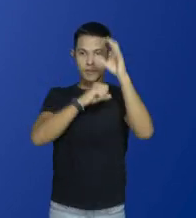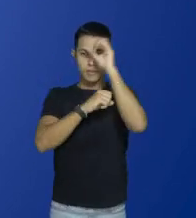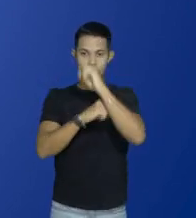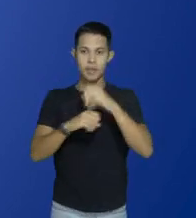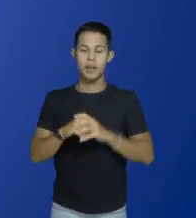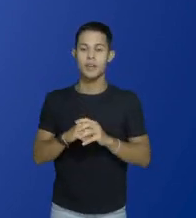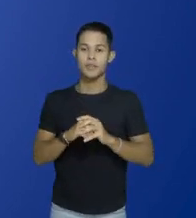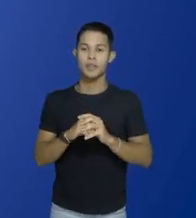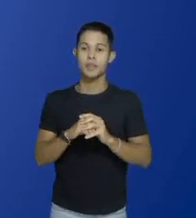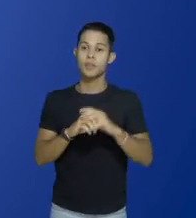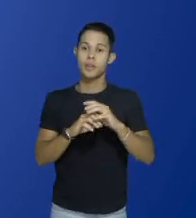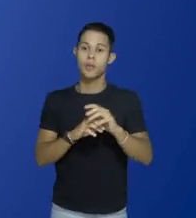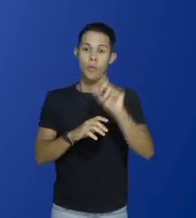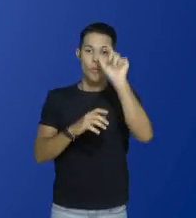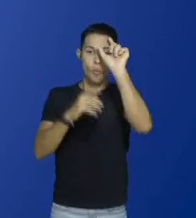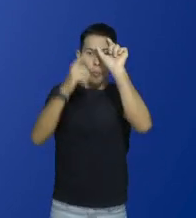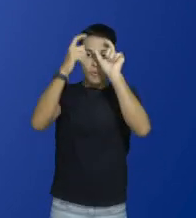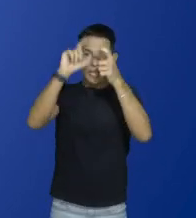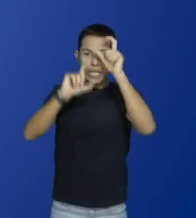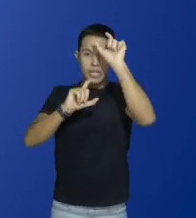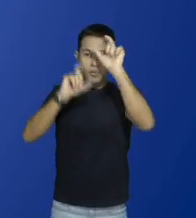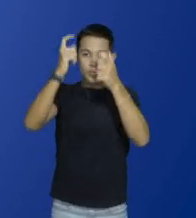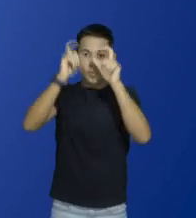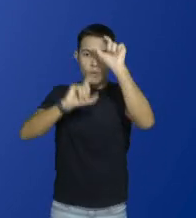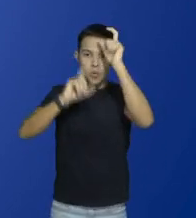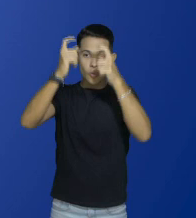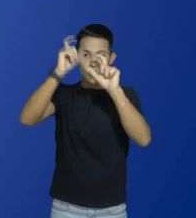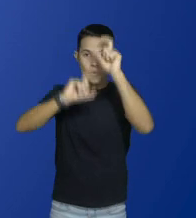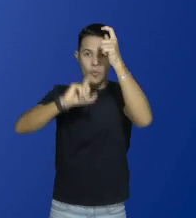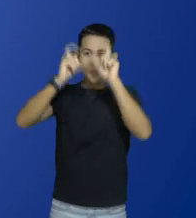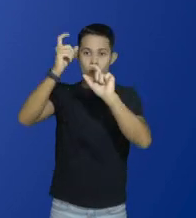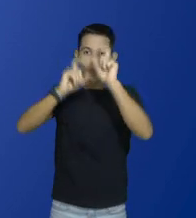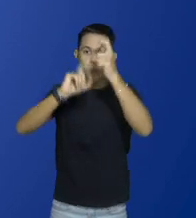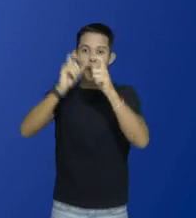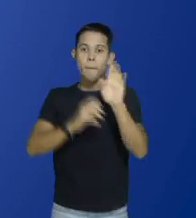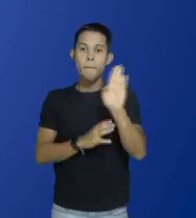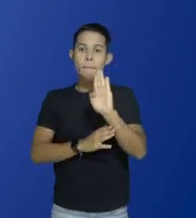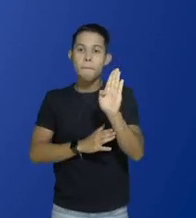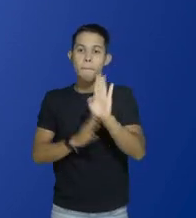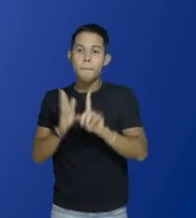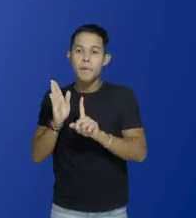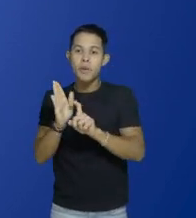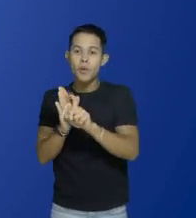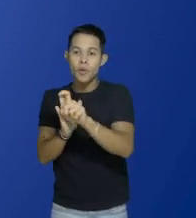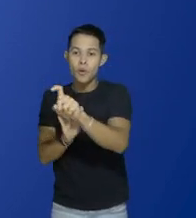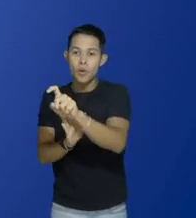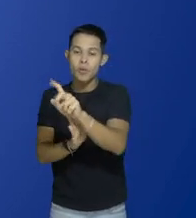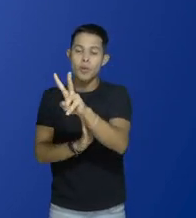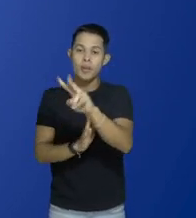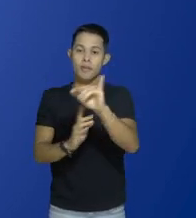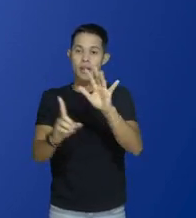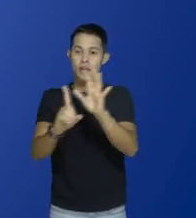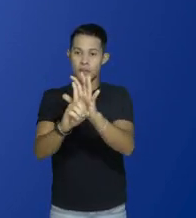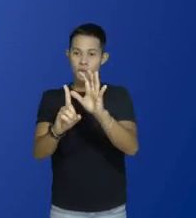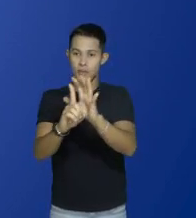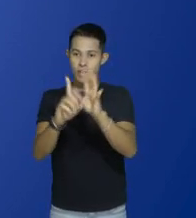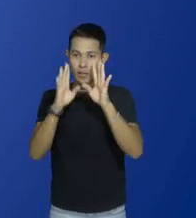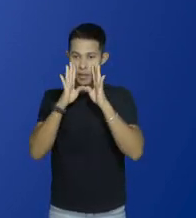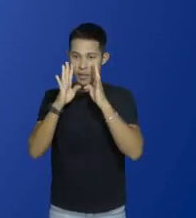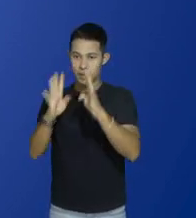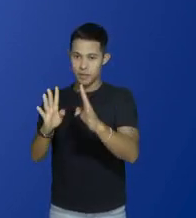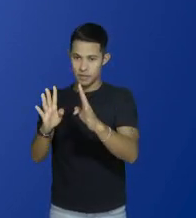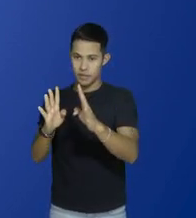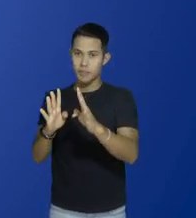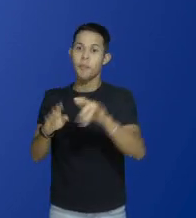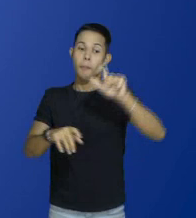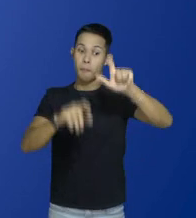É um transtorno neurobiológico que se caracteriza por desatenção e hiperatividade e impulsividade, né? Isso é importante saber, porque as pessoas confundem muito